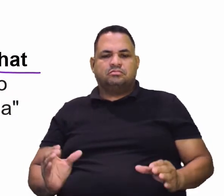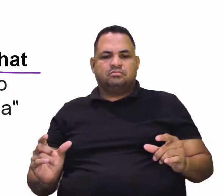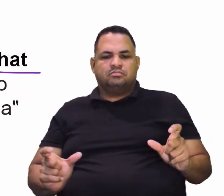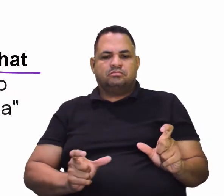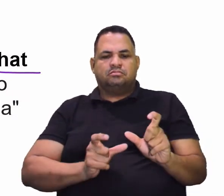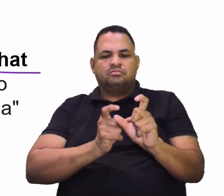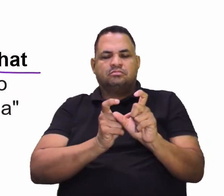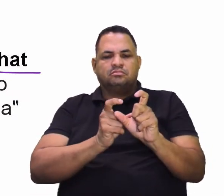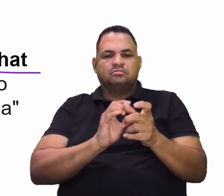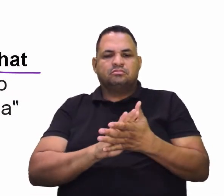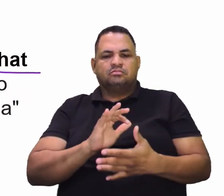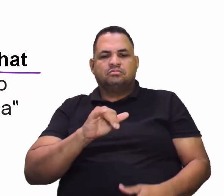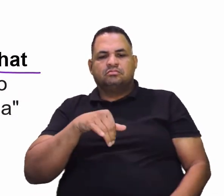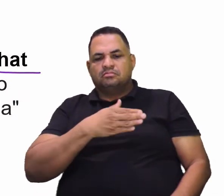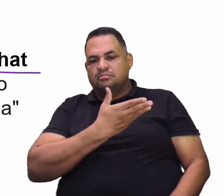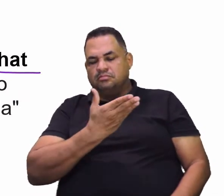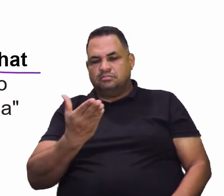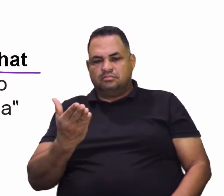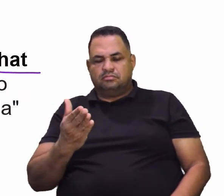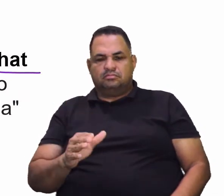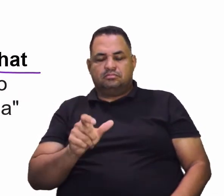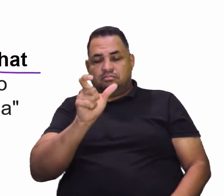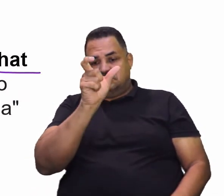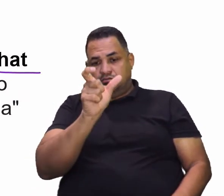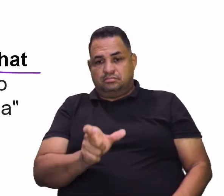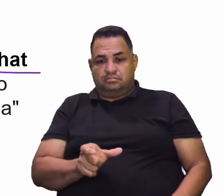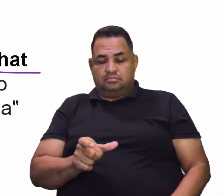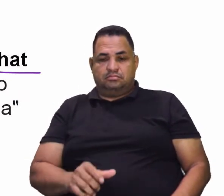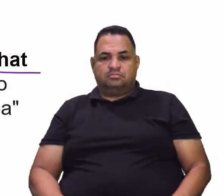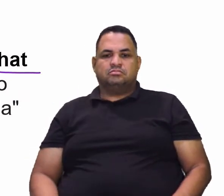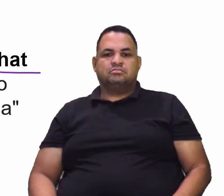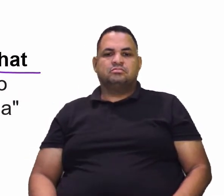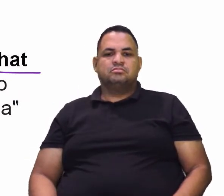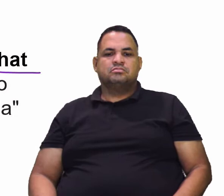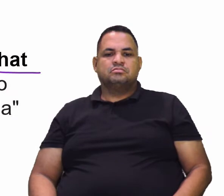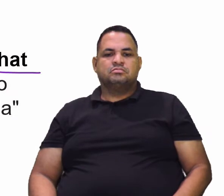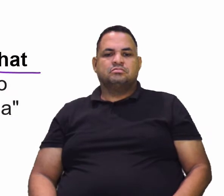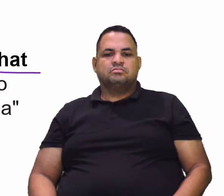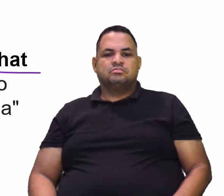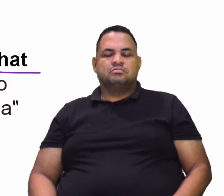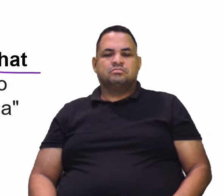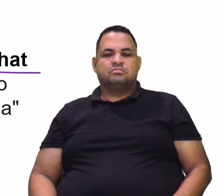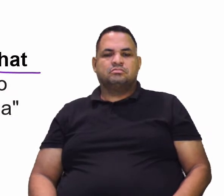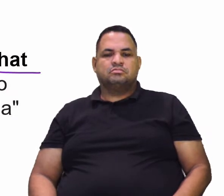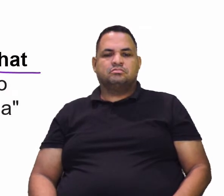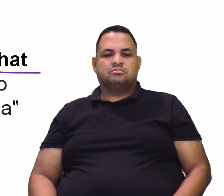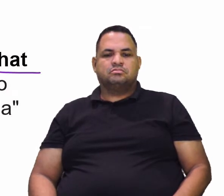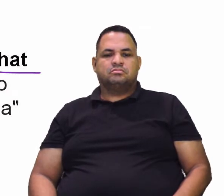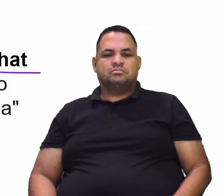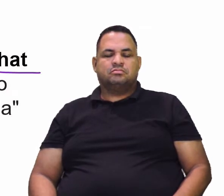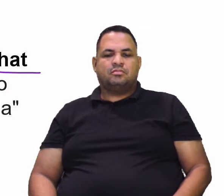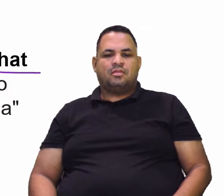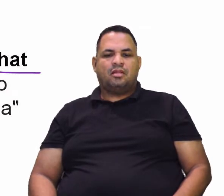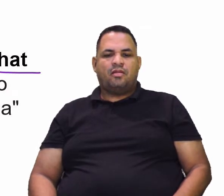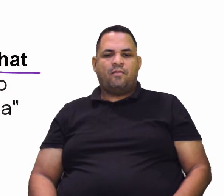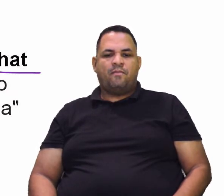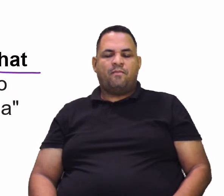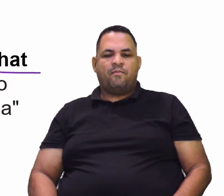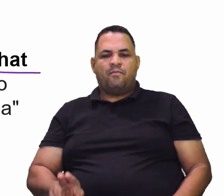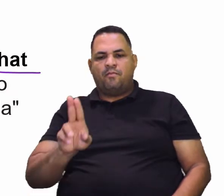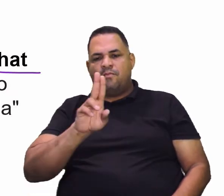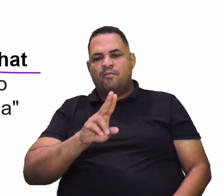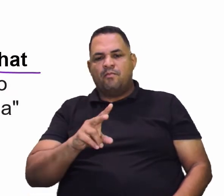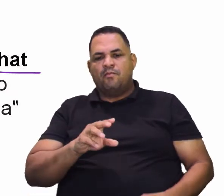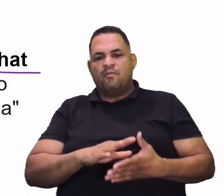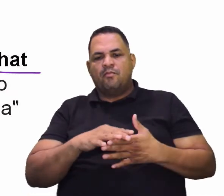com o meu you. Ele está contraído com o meu sujeito, eu posso contrair também com o meu sujeito, o meu verbo to be. Então, aqui é o verbo to be are, que é usado